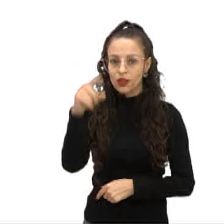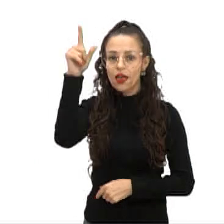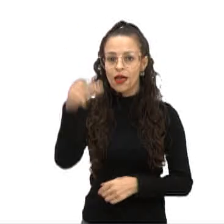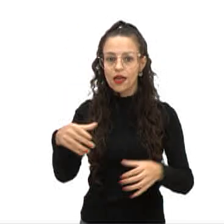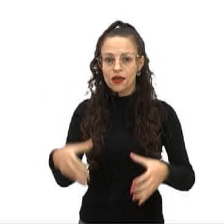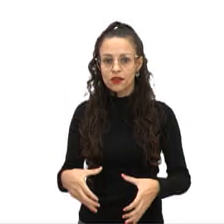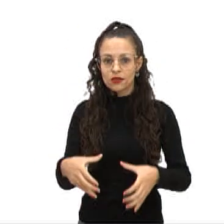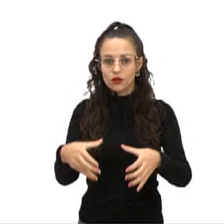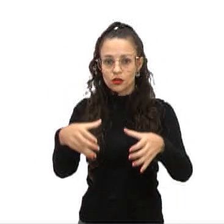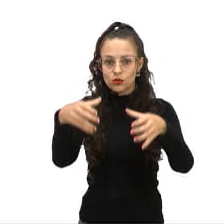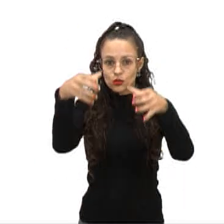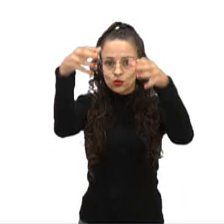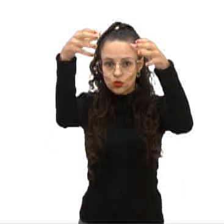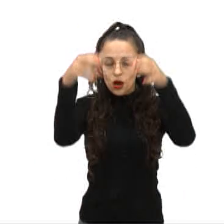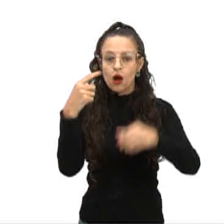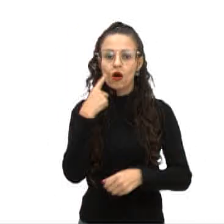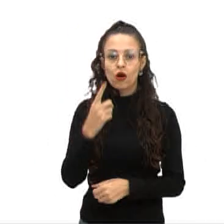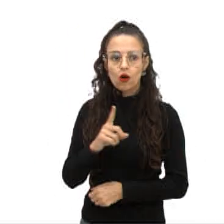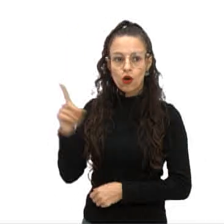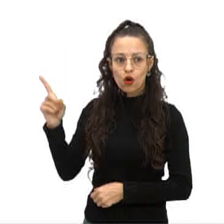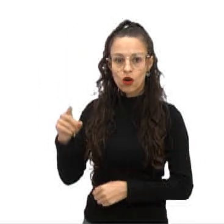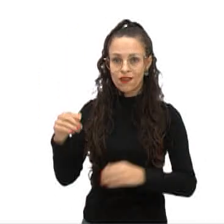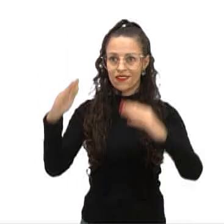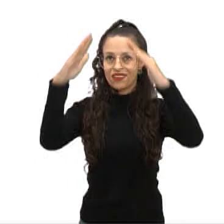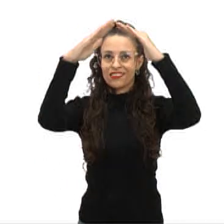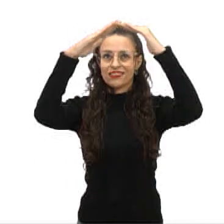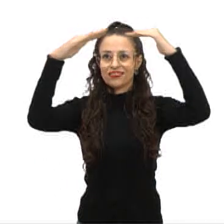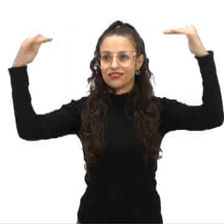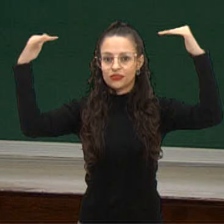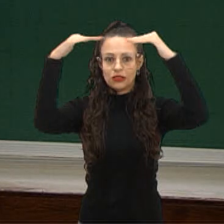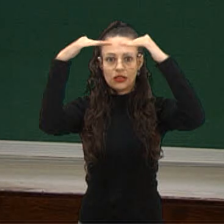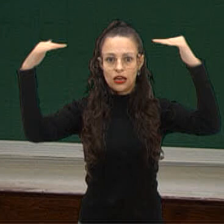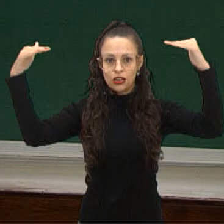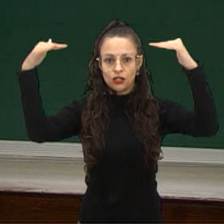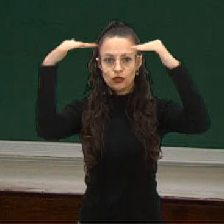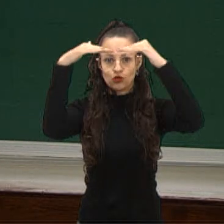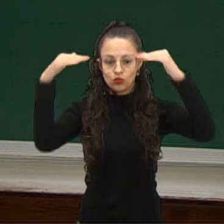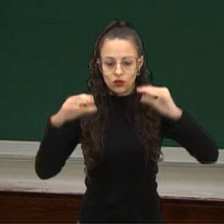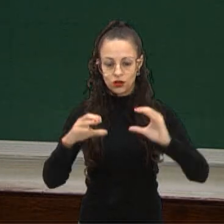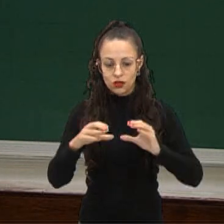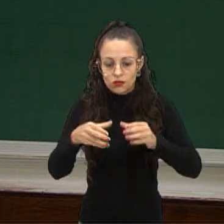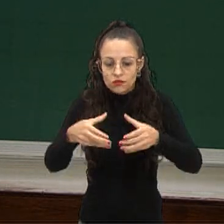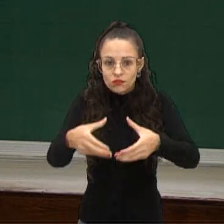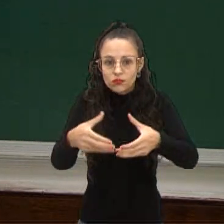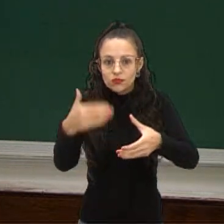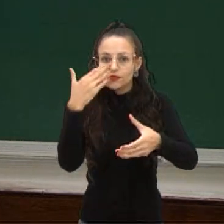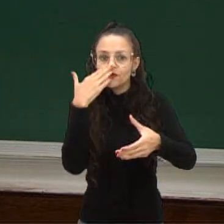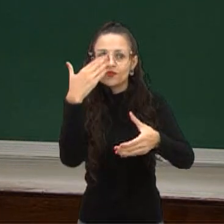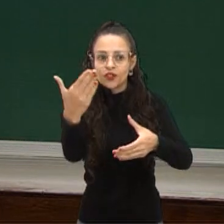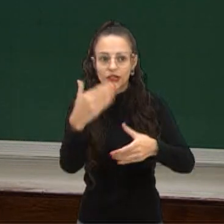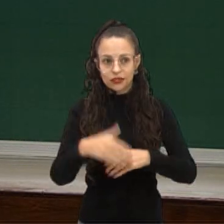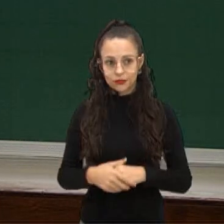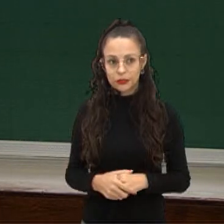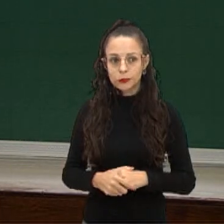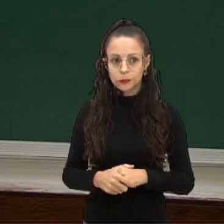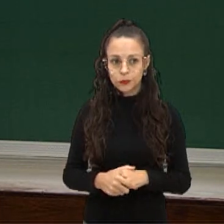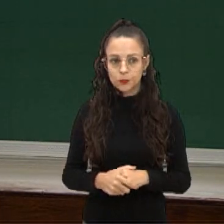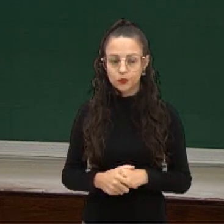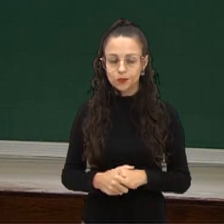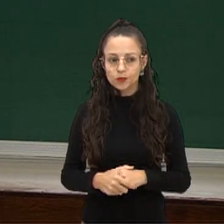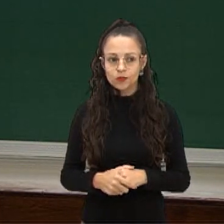era esse óculo. Só que em vez de deixar no teto, eles botaram o óculo para frente da igreja, para a fachada,